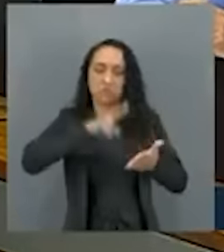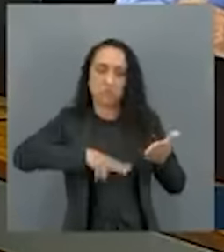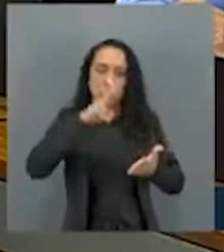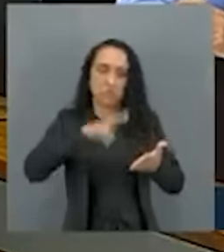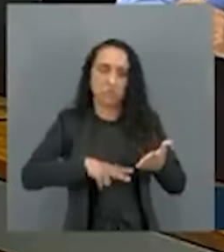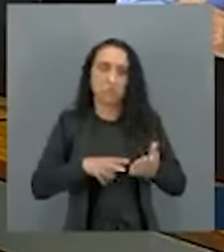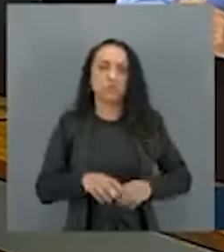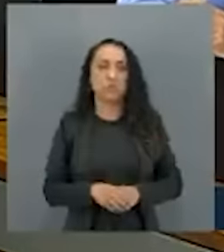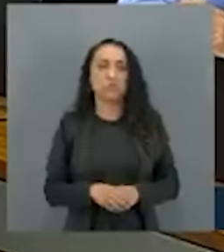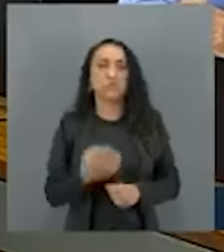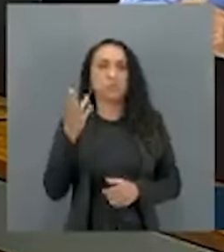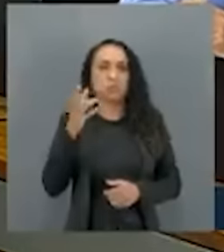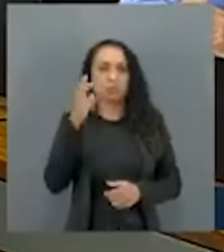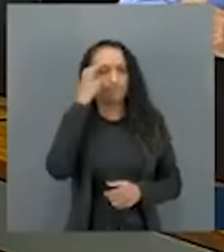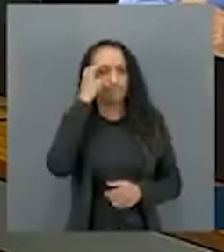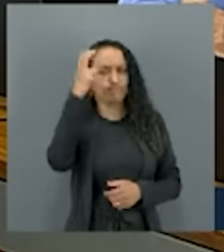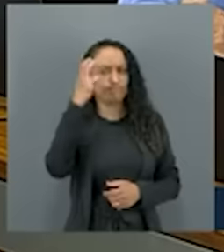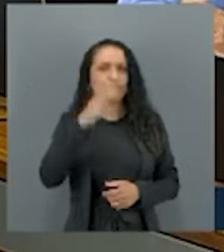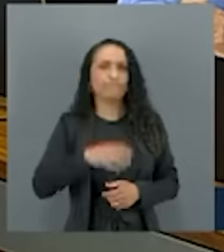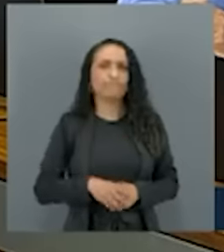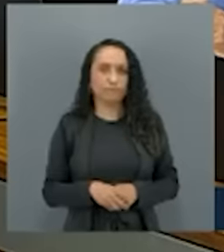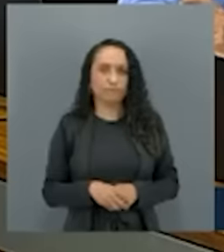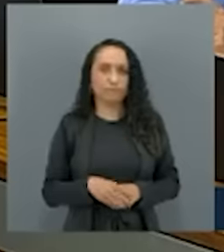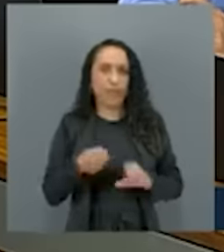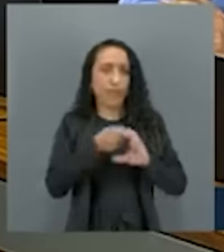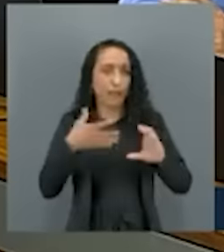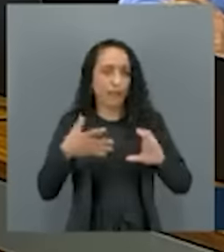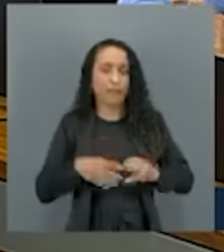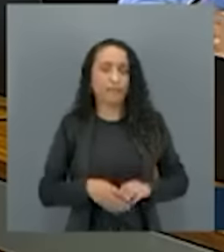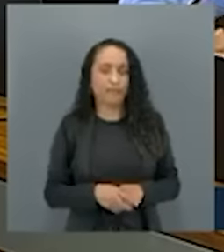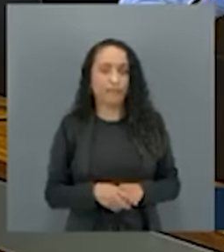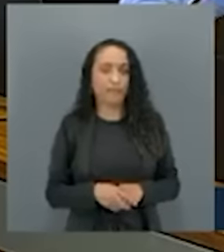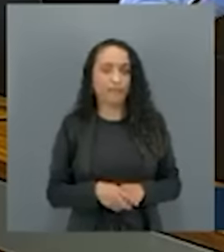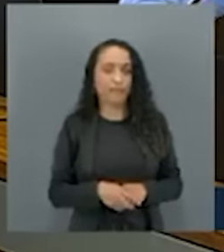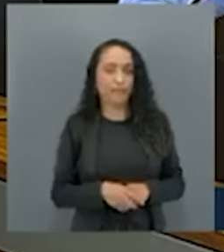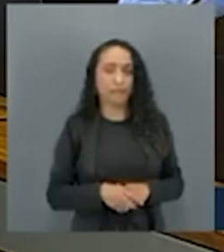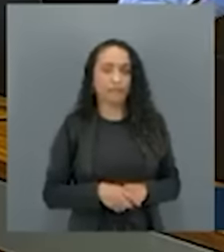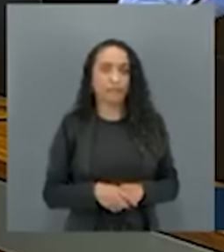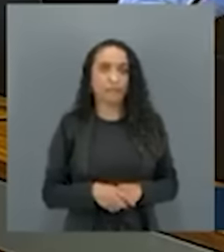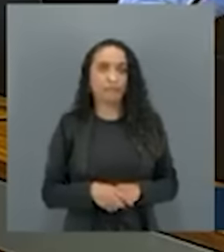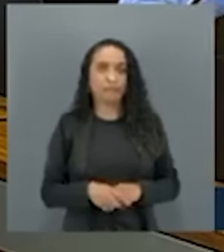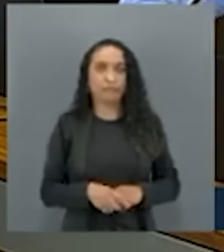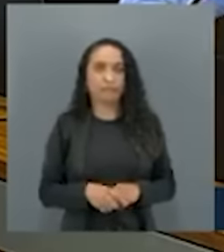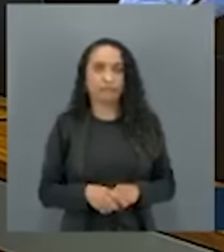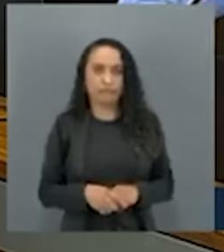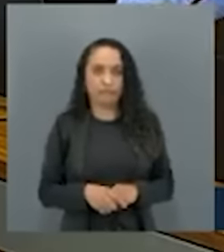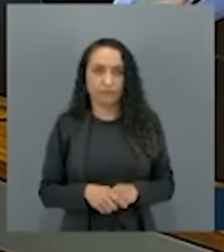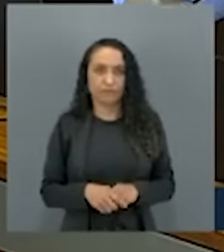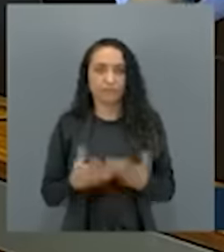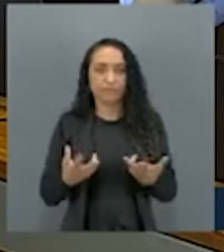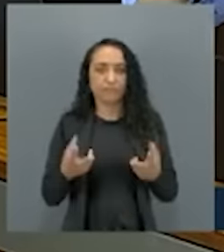Voss excelência de uma inteligência rara a suao do Kim né o